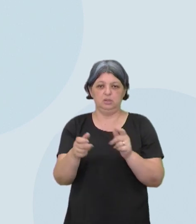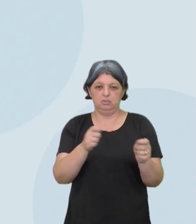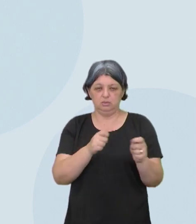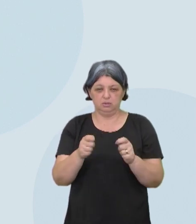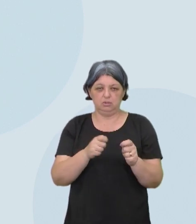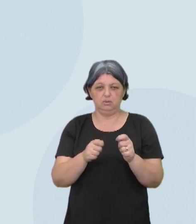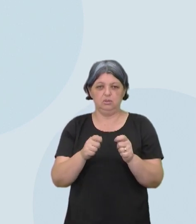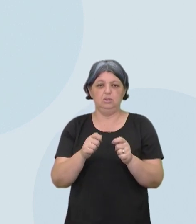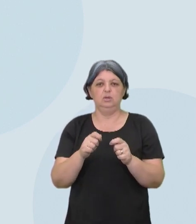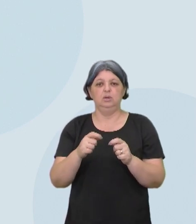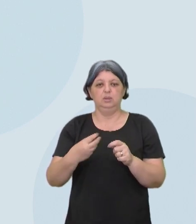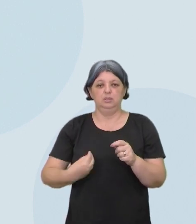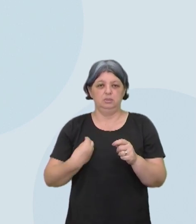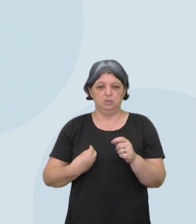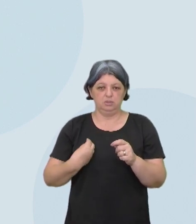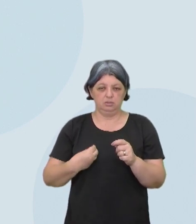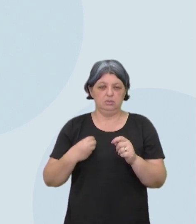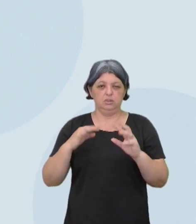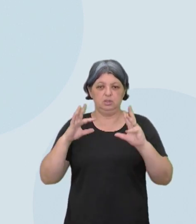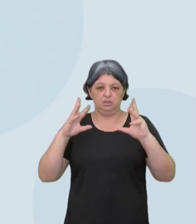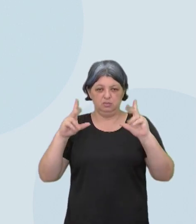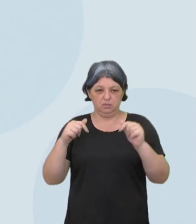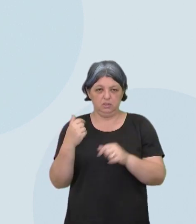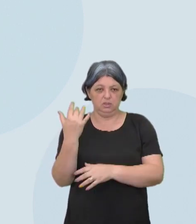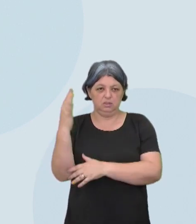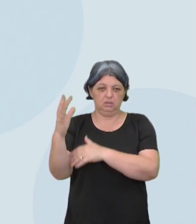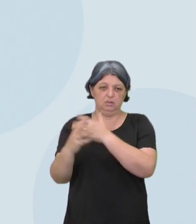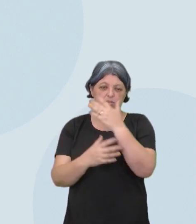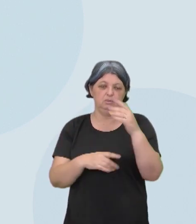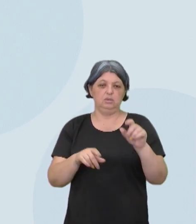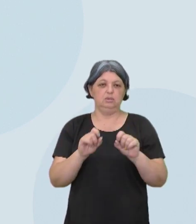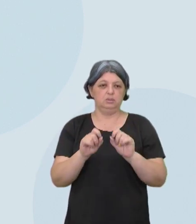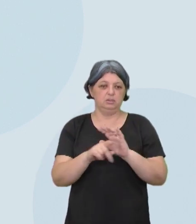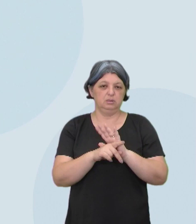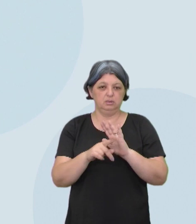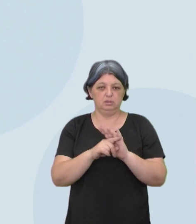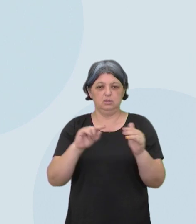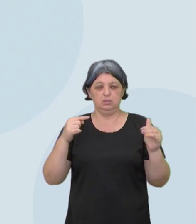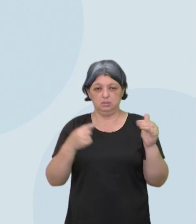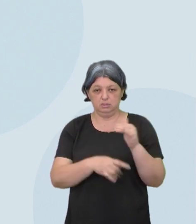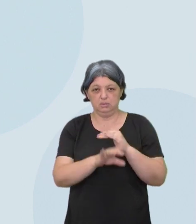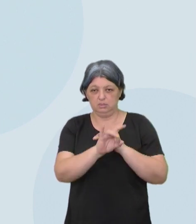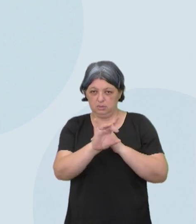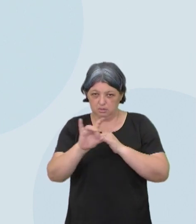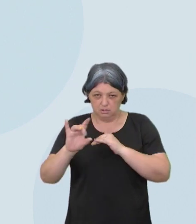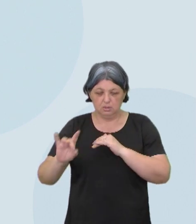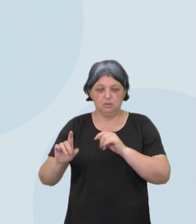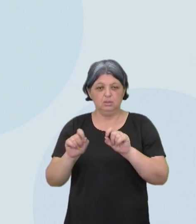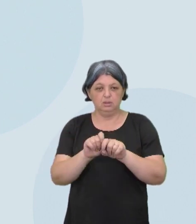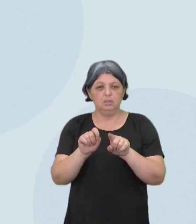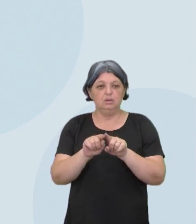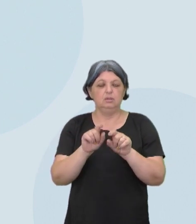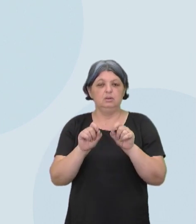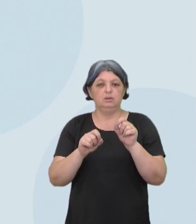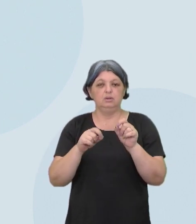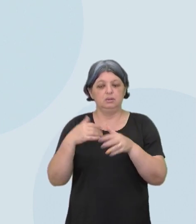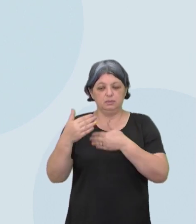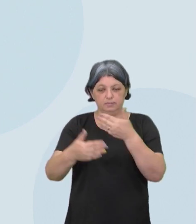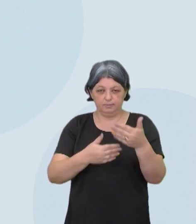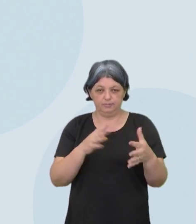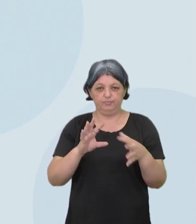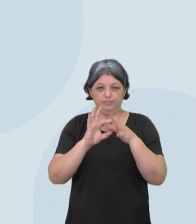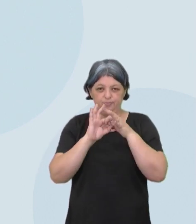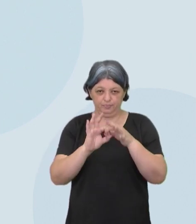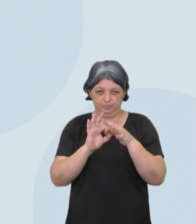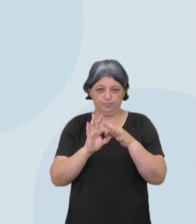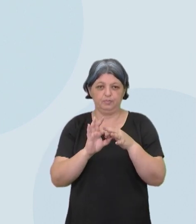tudo o que foi trabalhado ao longo do nosso aprofundamento por cada um dos componentes que fazem parte então